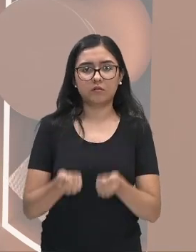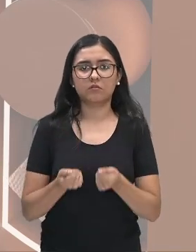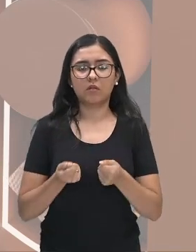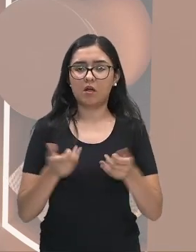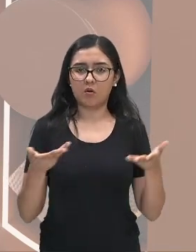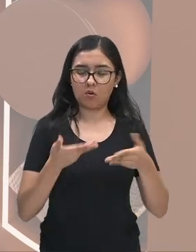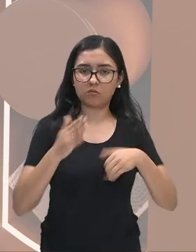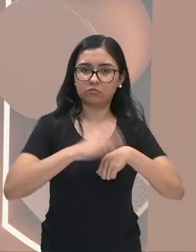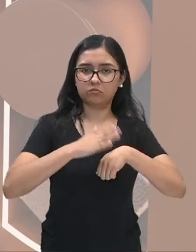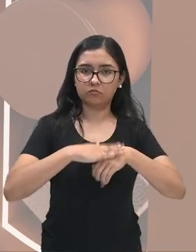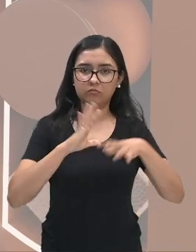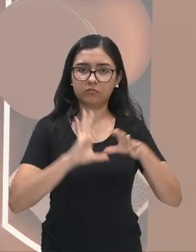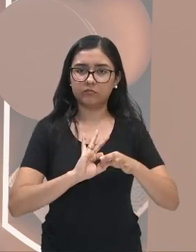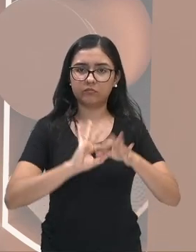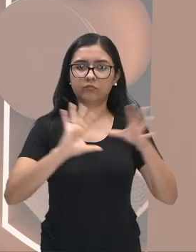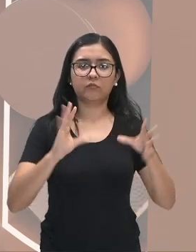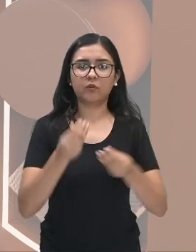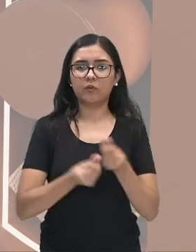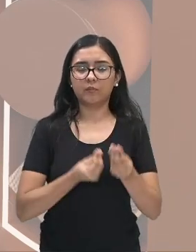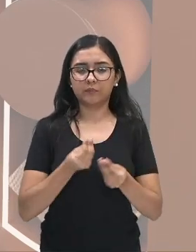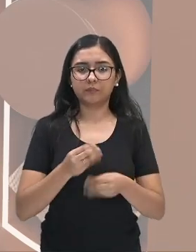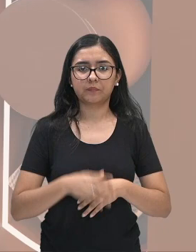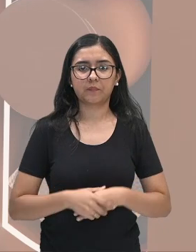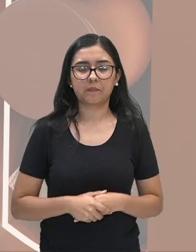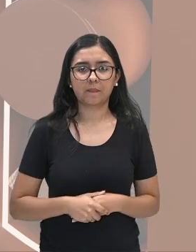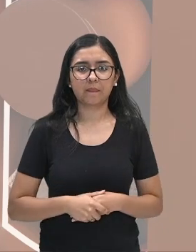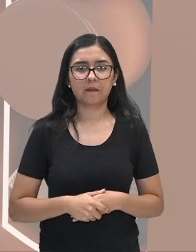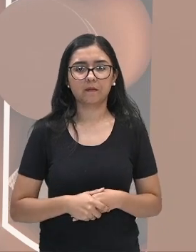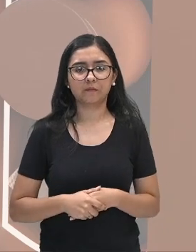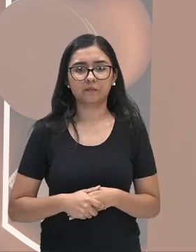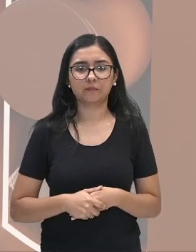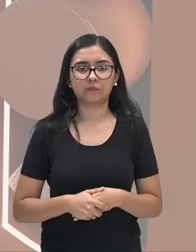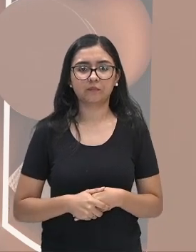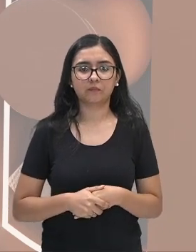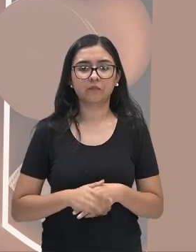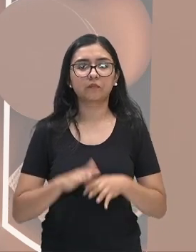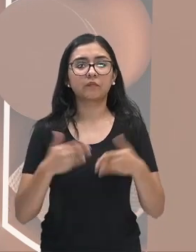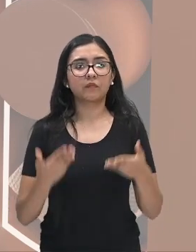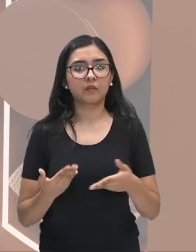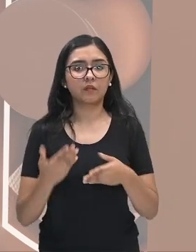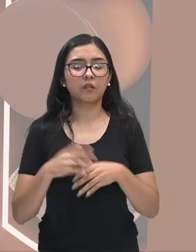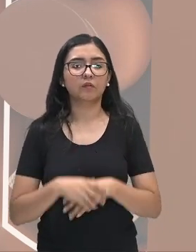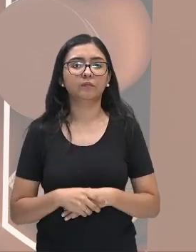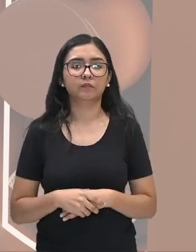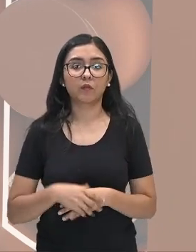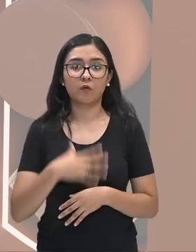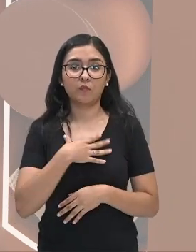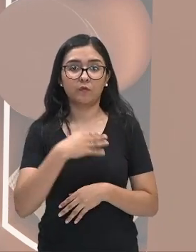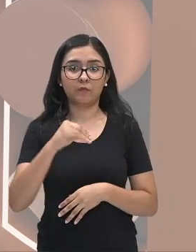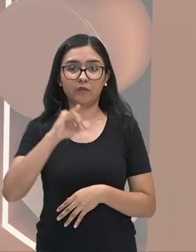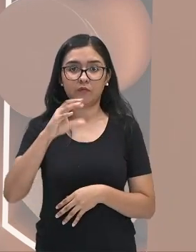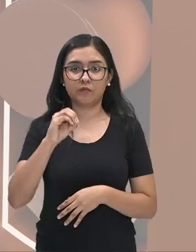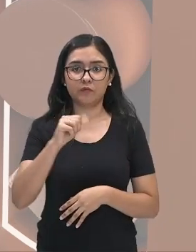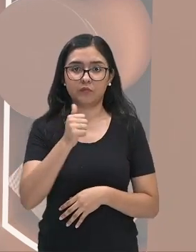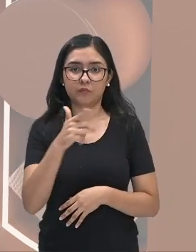própria. Como a gente vai fazer isso? Então, eles vão pegar o próprio filho de Dom João, né, Dom Pedro, que